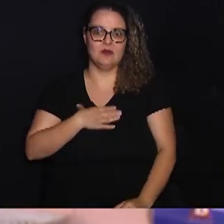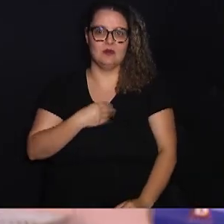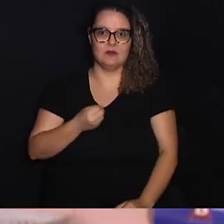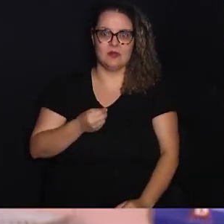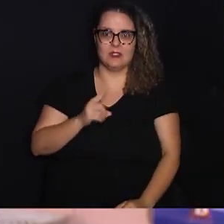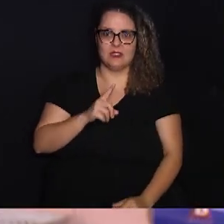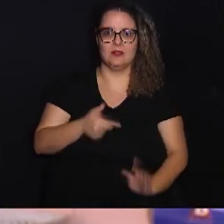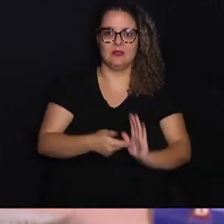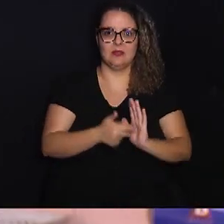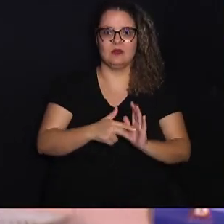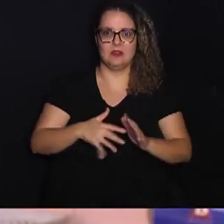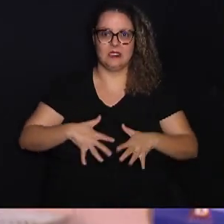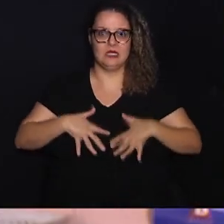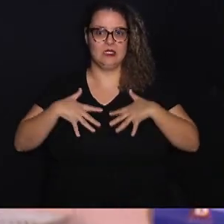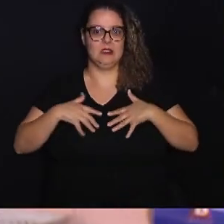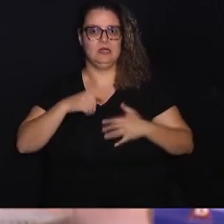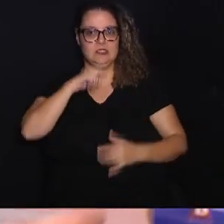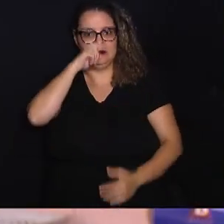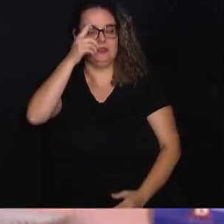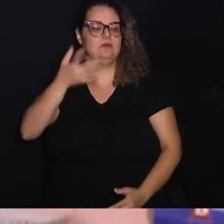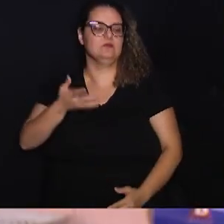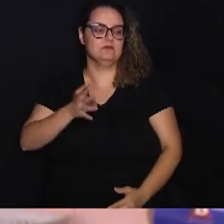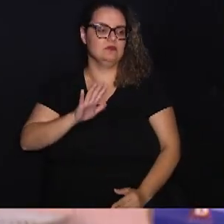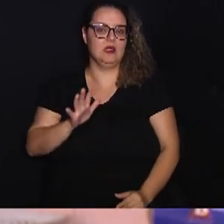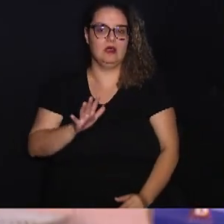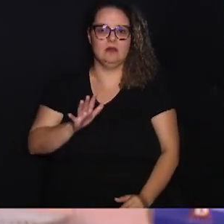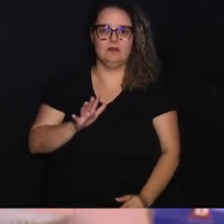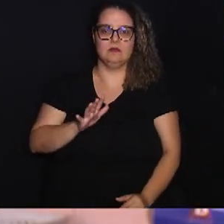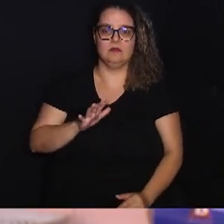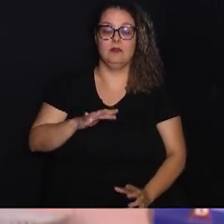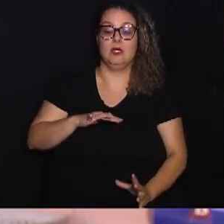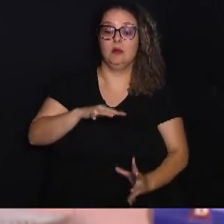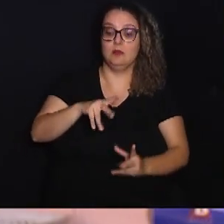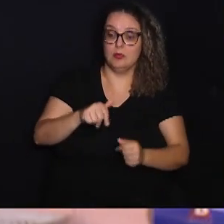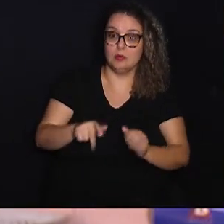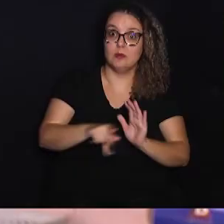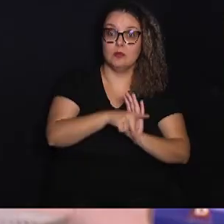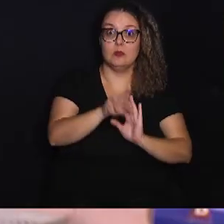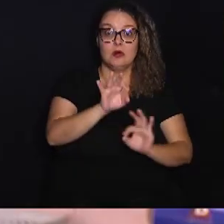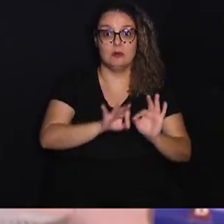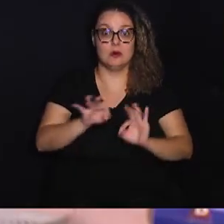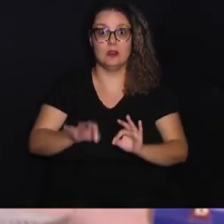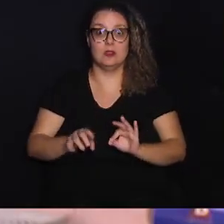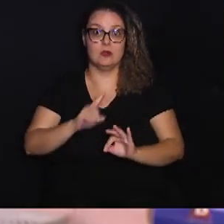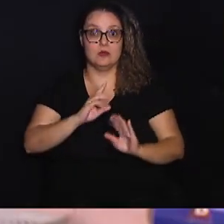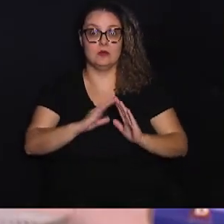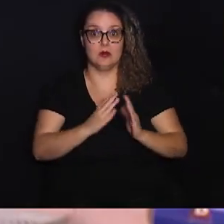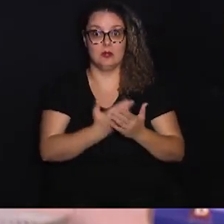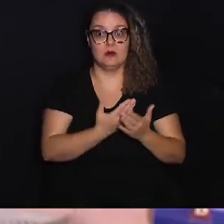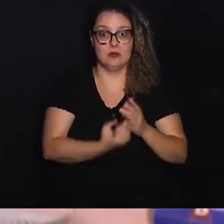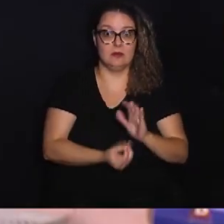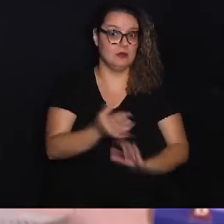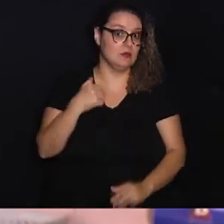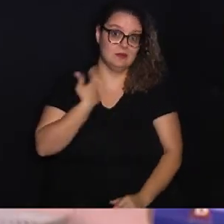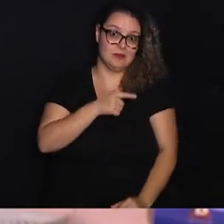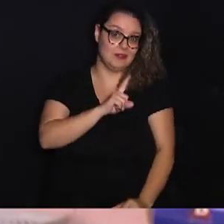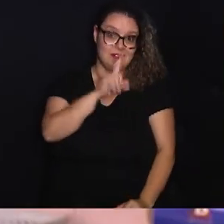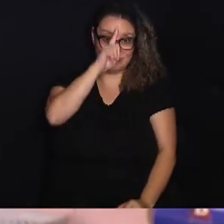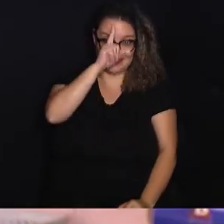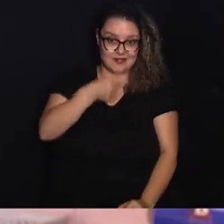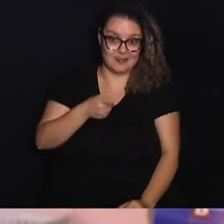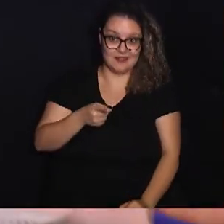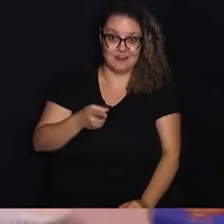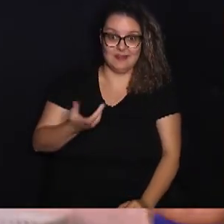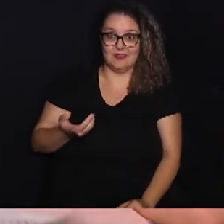nesse sentido egoísta, mas é no sentido de que pro mundo mesmo, né? A gente não fundou a escola, tanto a gente não é dono, né? Não,